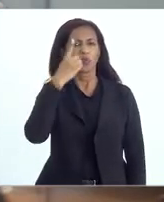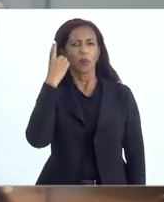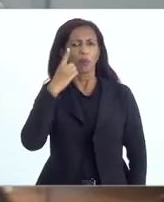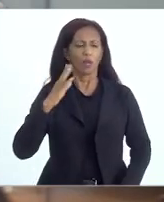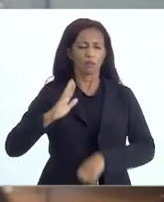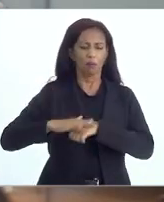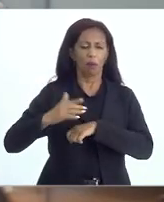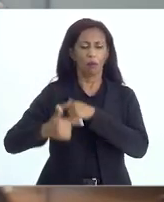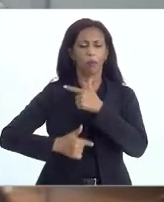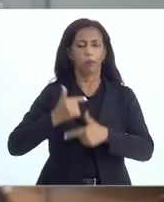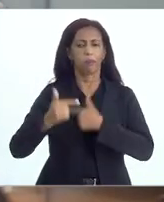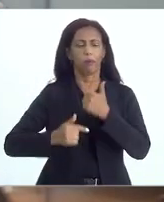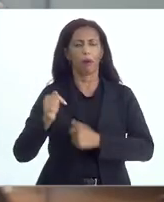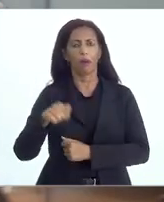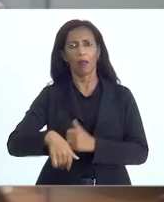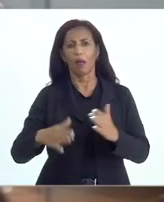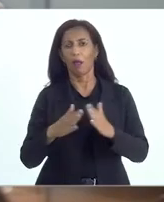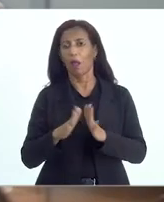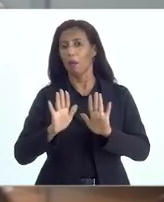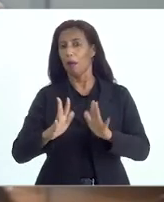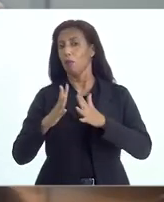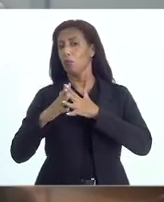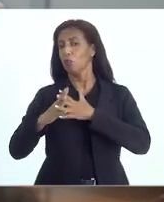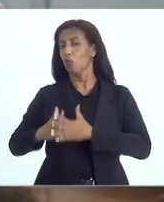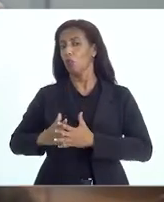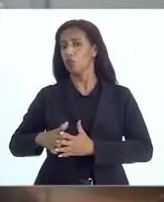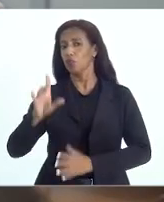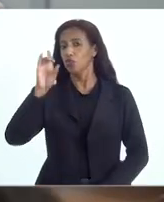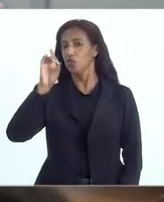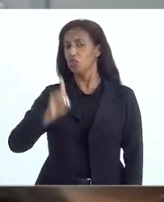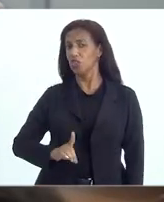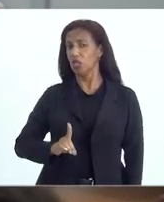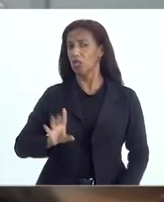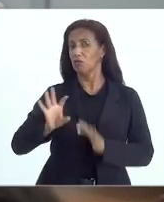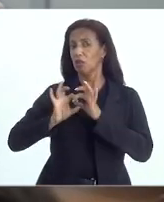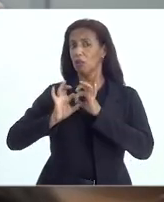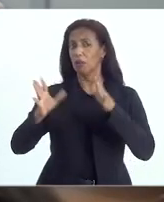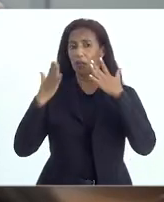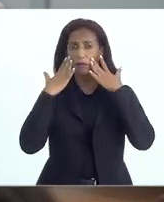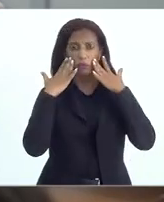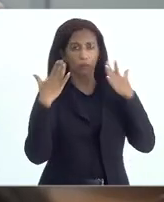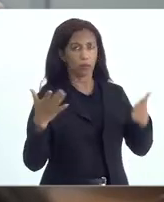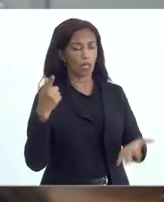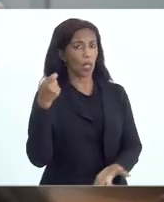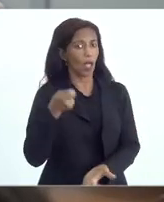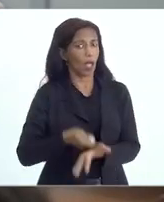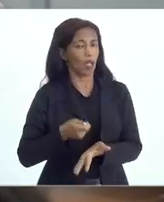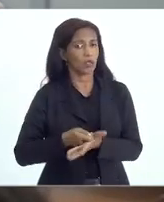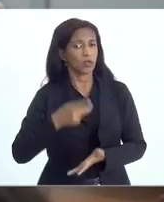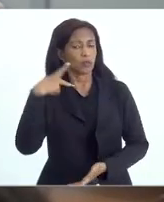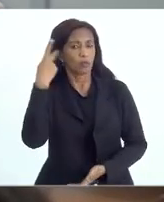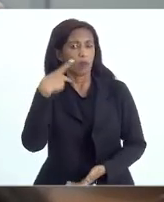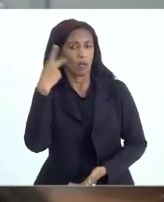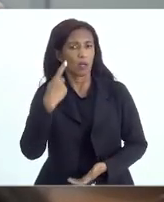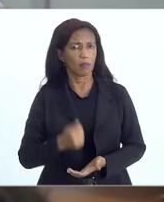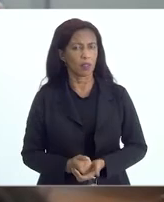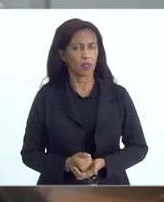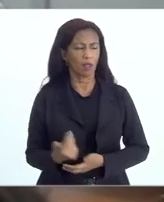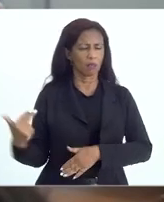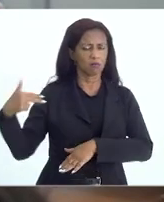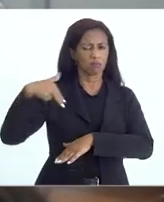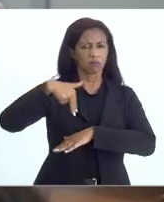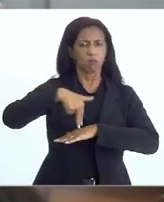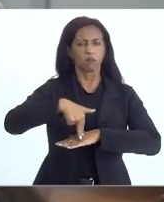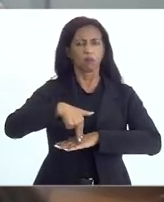combativos dessa casa no entanto a gente não pode confundir o direito da liberdade de expressão e da garantia do parlamentar o